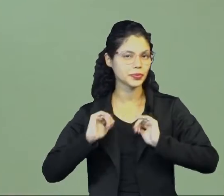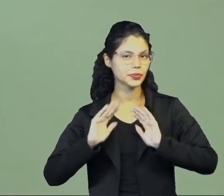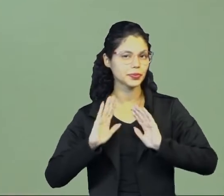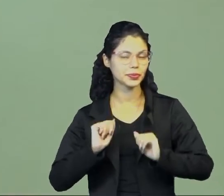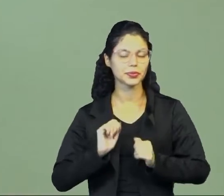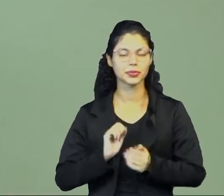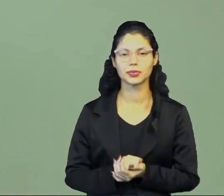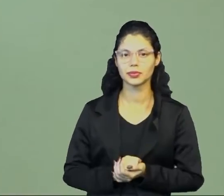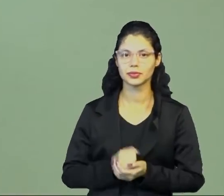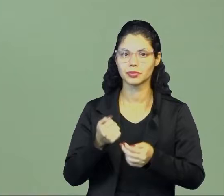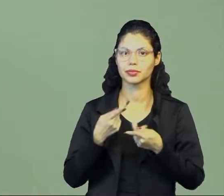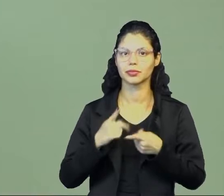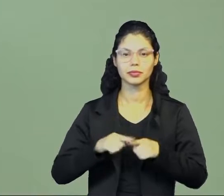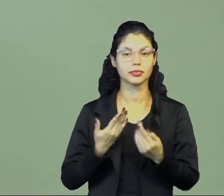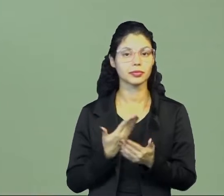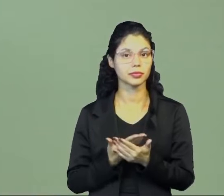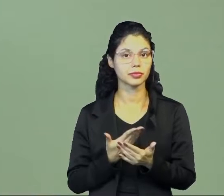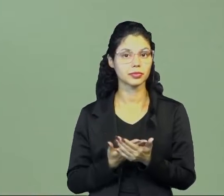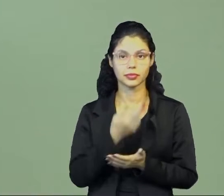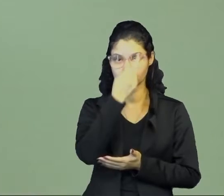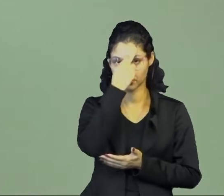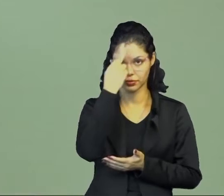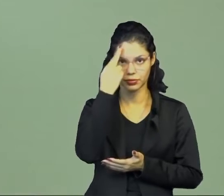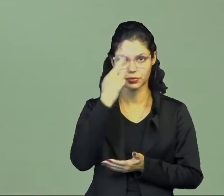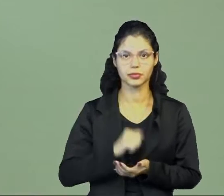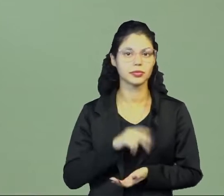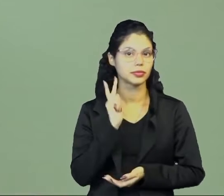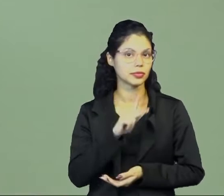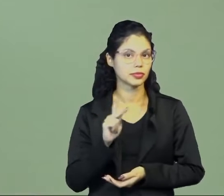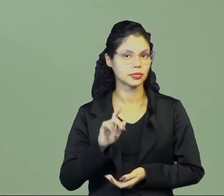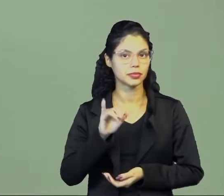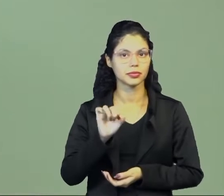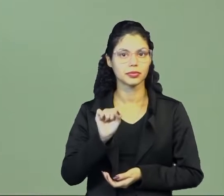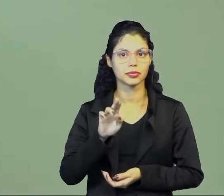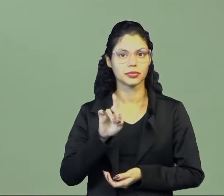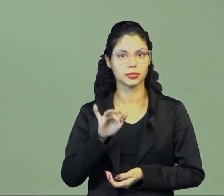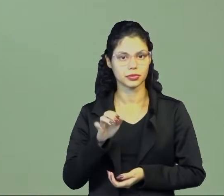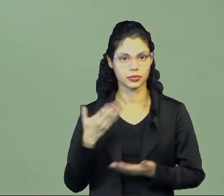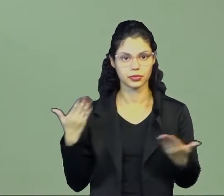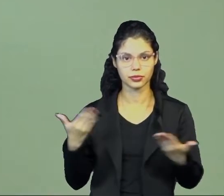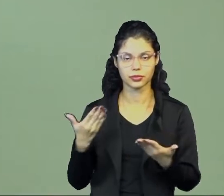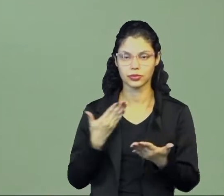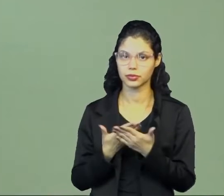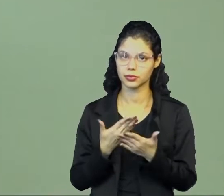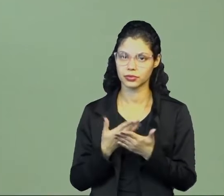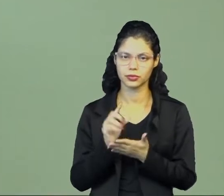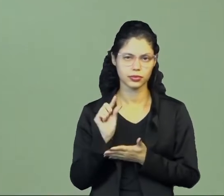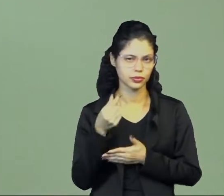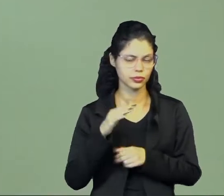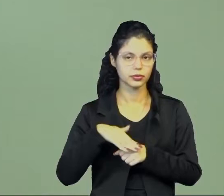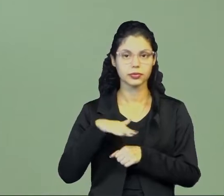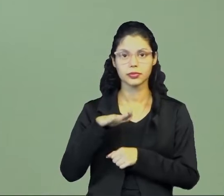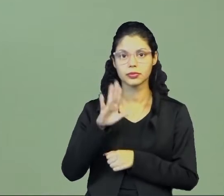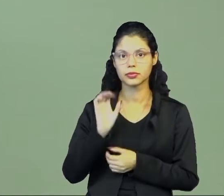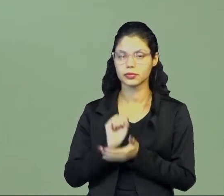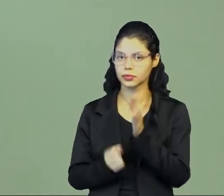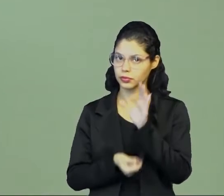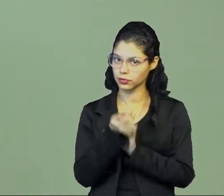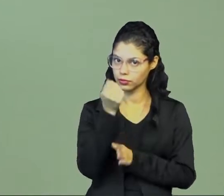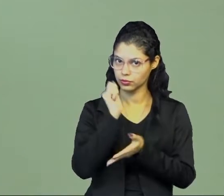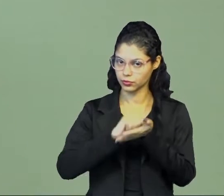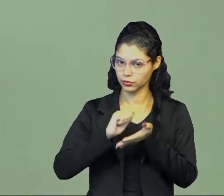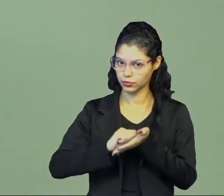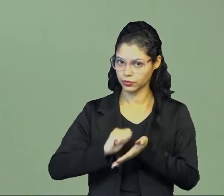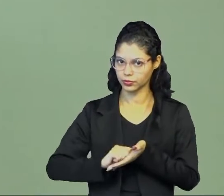Olá, alunas e alunos, bem-vindos a mais uma aula de História. Eu sou a professora Isabelle e na aula de hoje nós vamos estudar um pouco mais sobre o surgimento